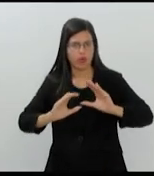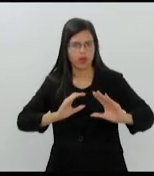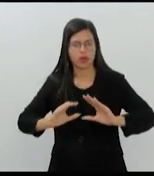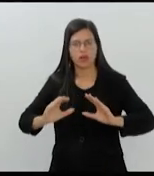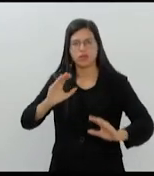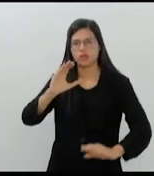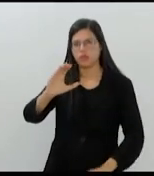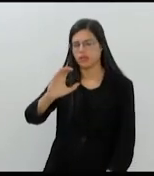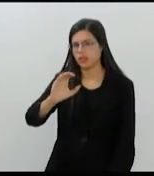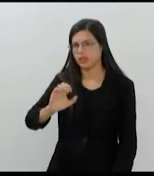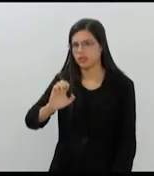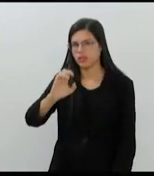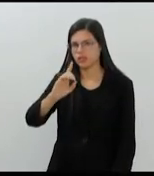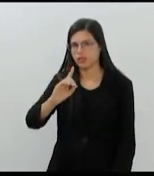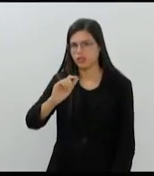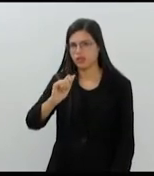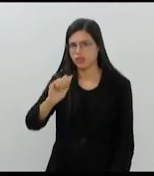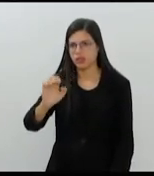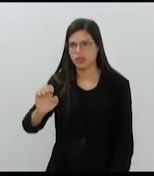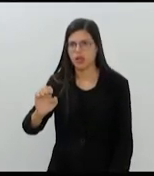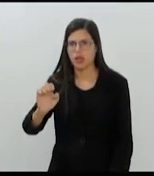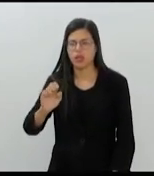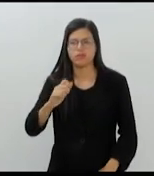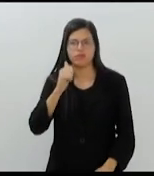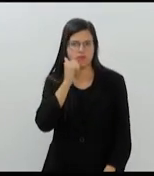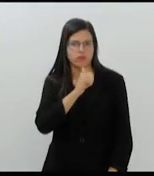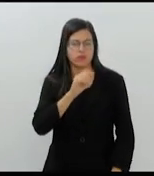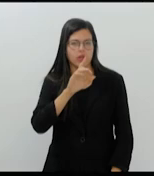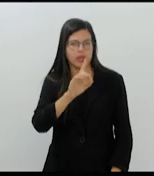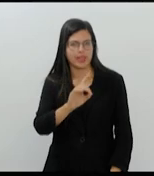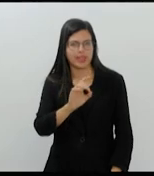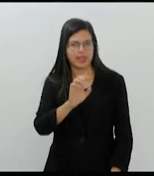SEDAI, senhora Denise Ribeiro.